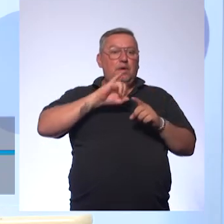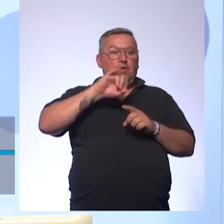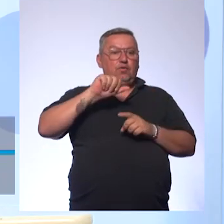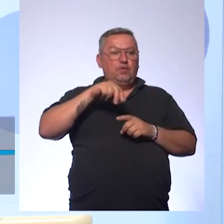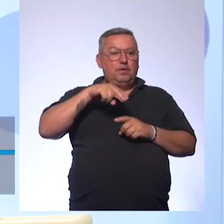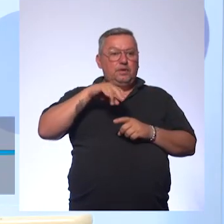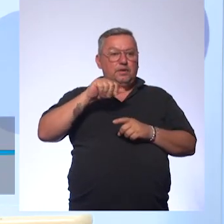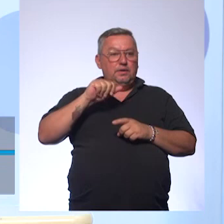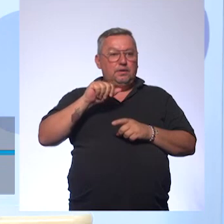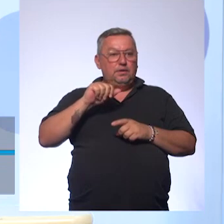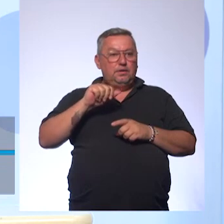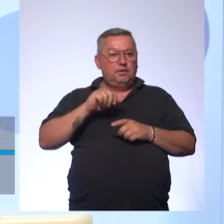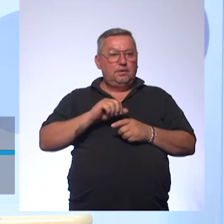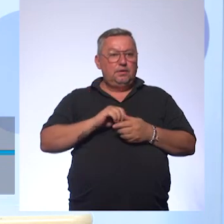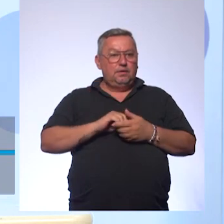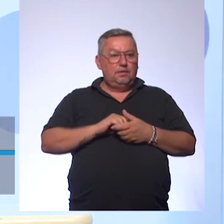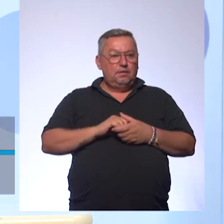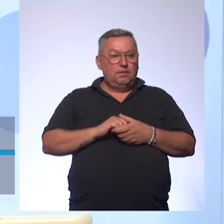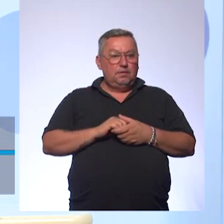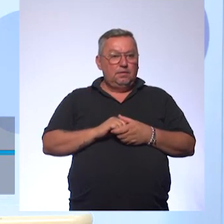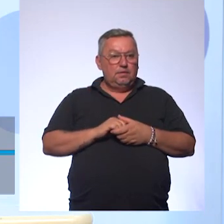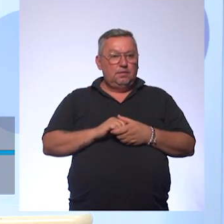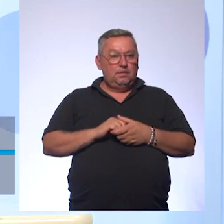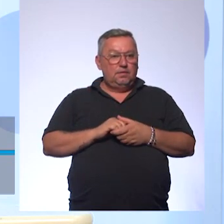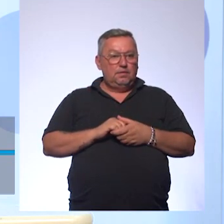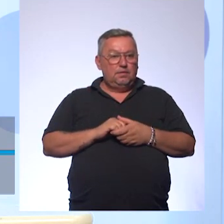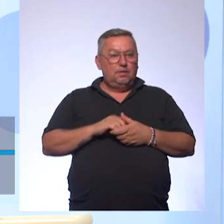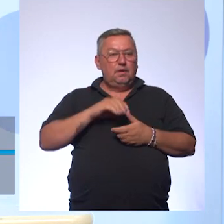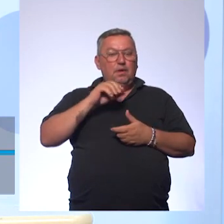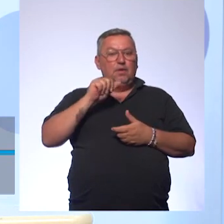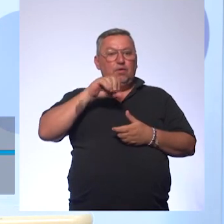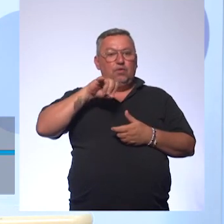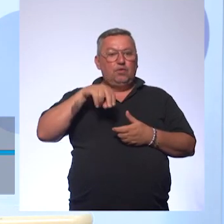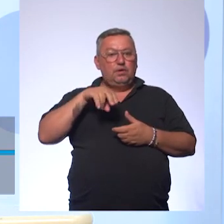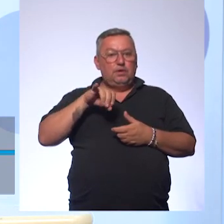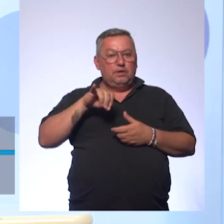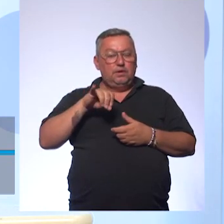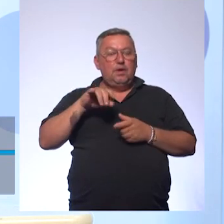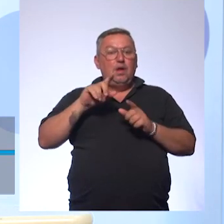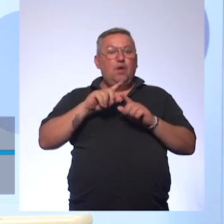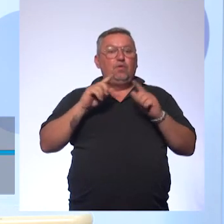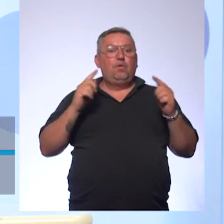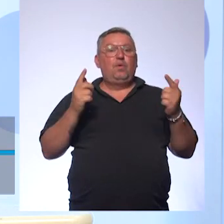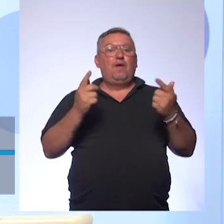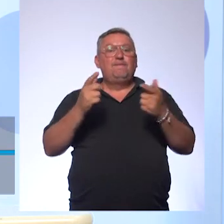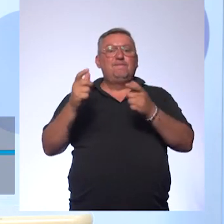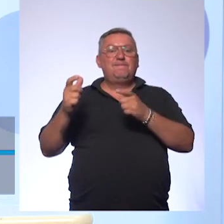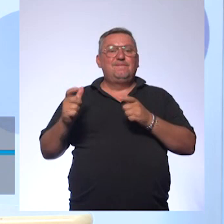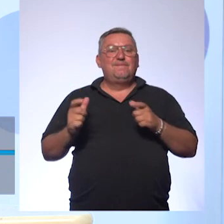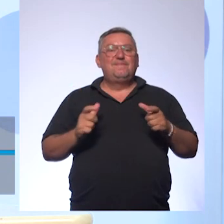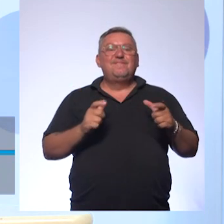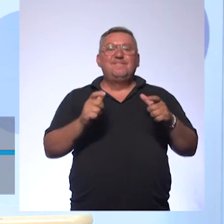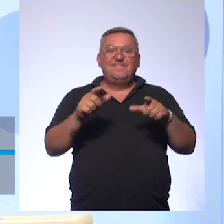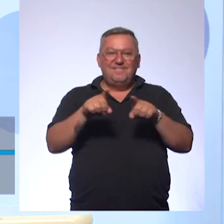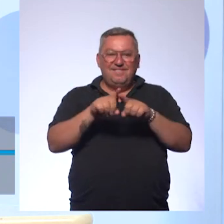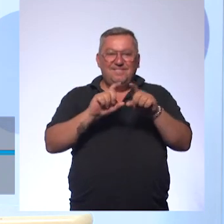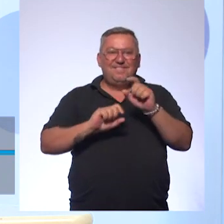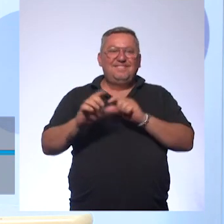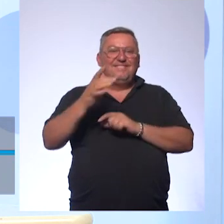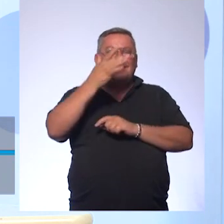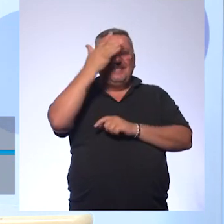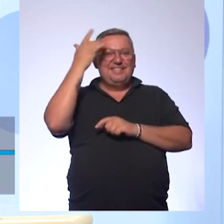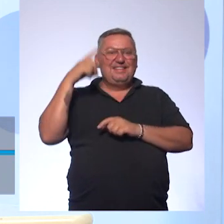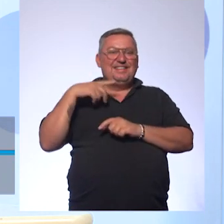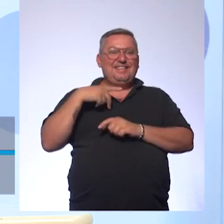vamos lembrar disso também? Desequilíbrios ambientais, assoreamento de rios, não colocou isso, mas colocou rios, oceanos e tudo